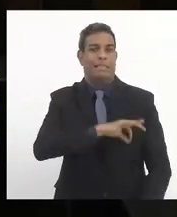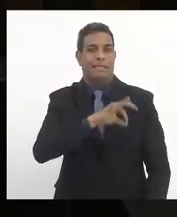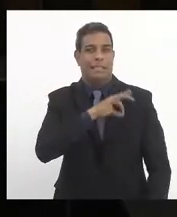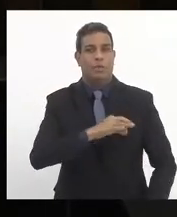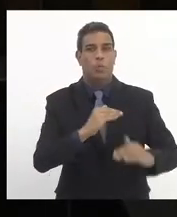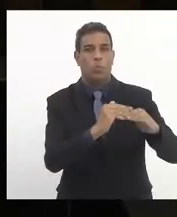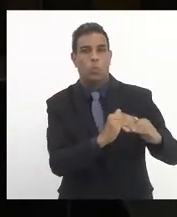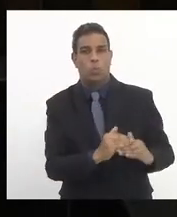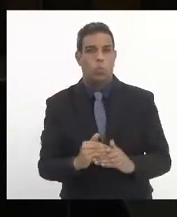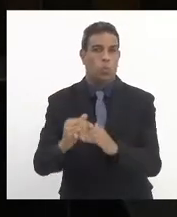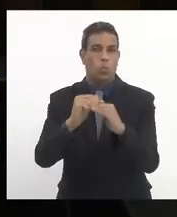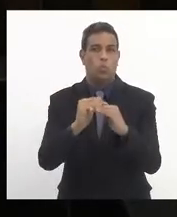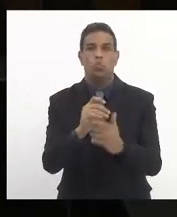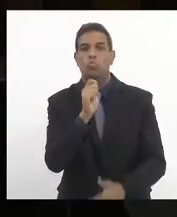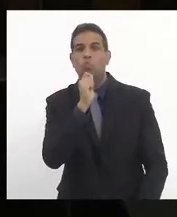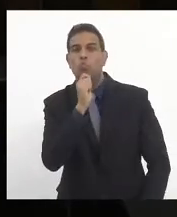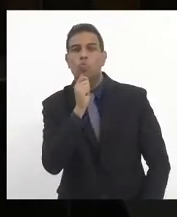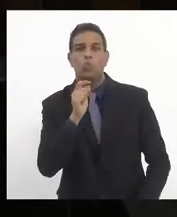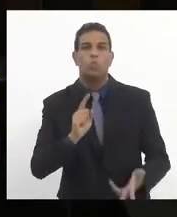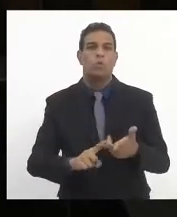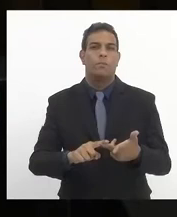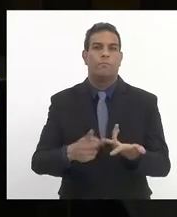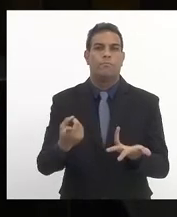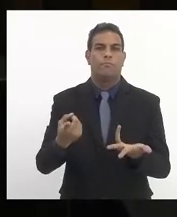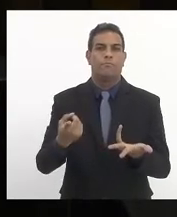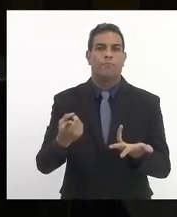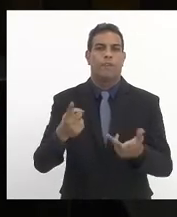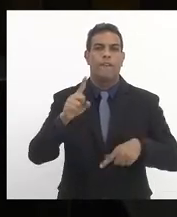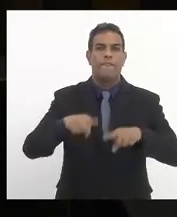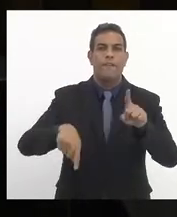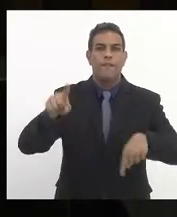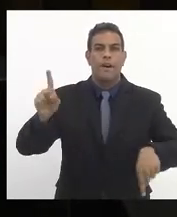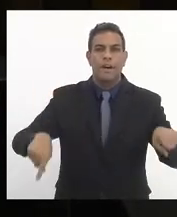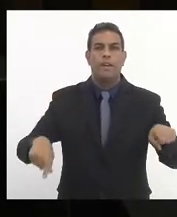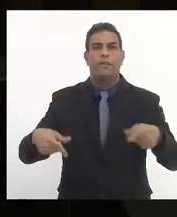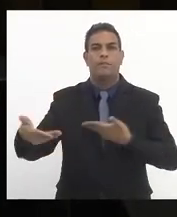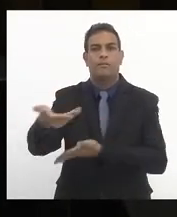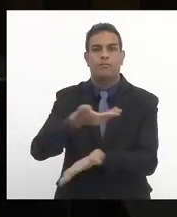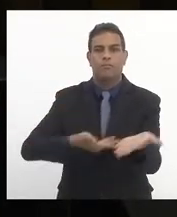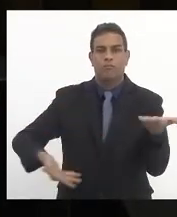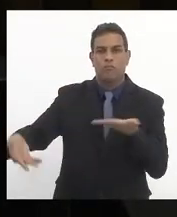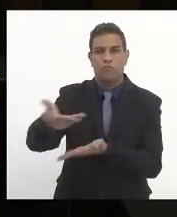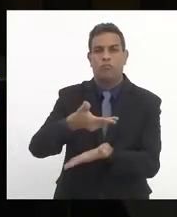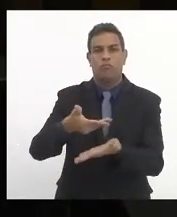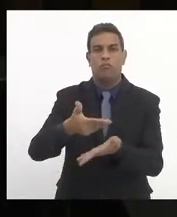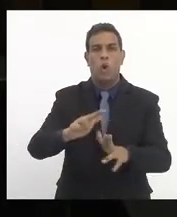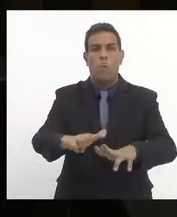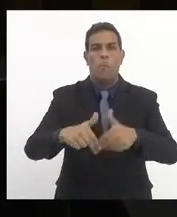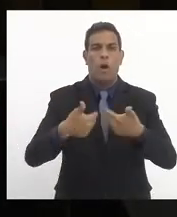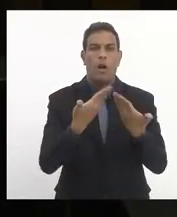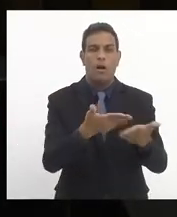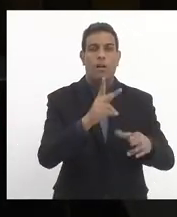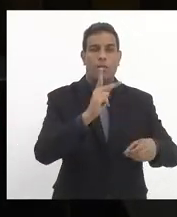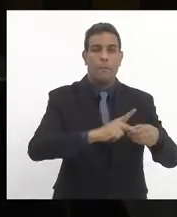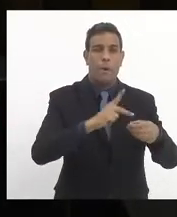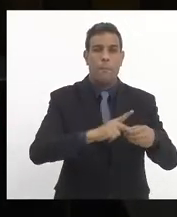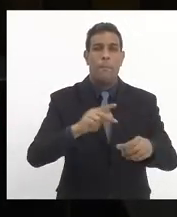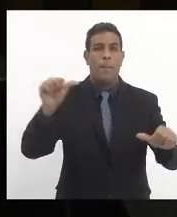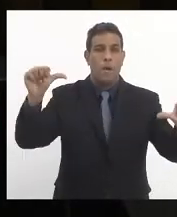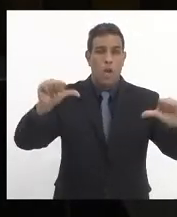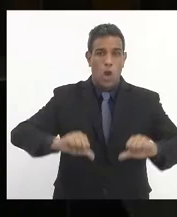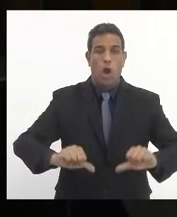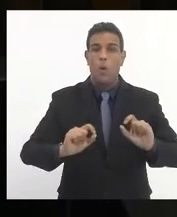Não é pela cotação do dólar, nem pela variação cambial do preço do petróleo. E pior que